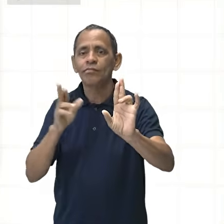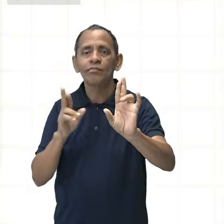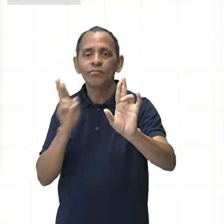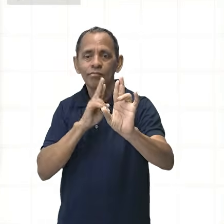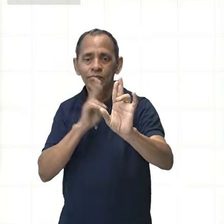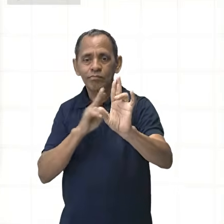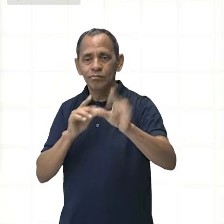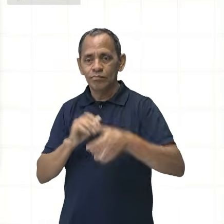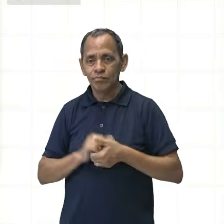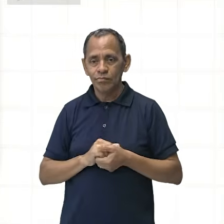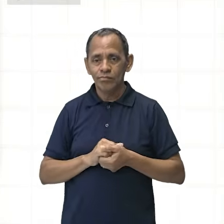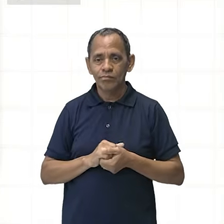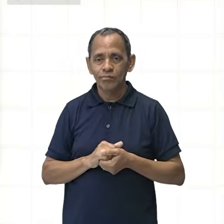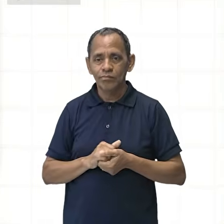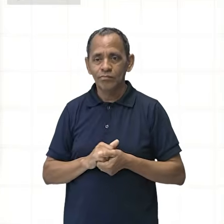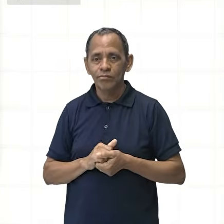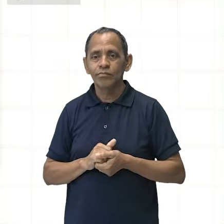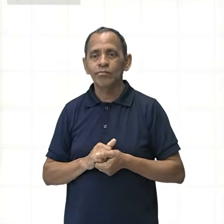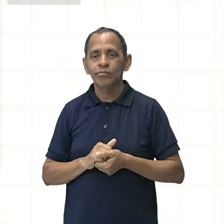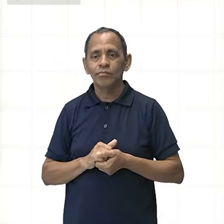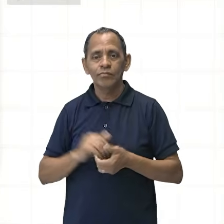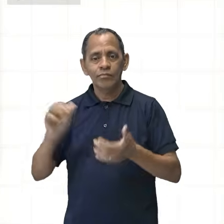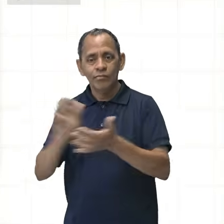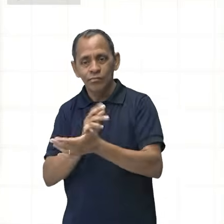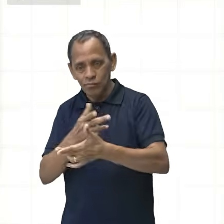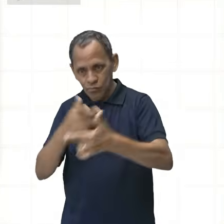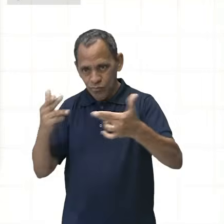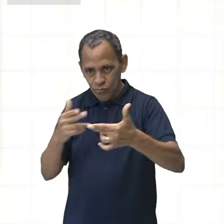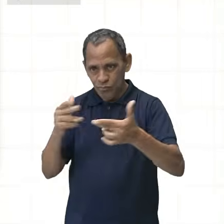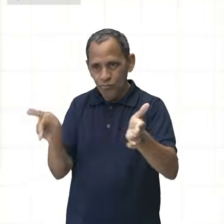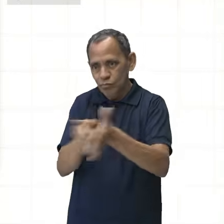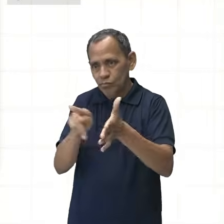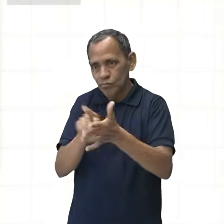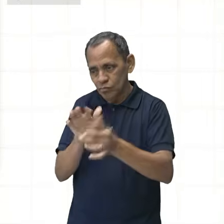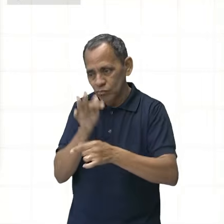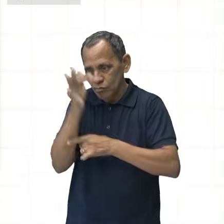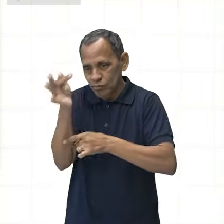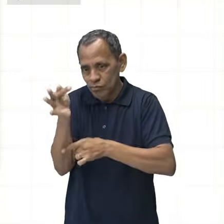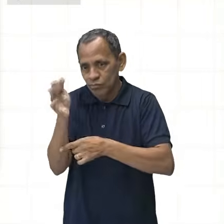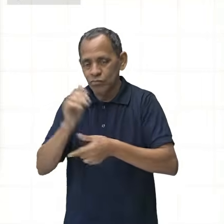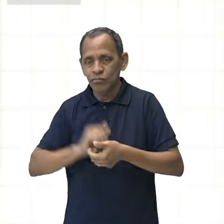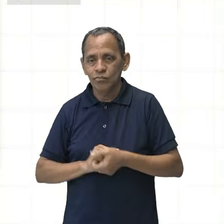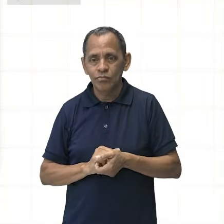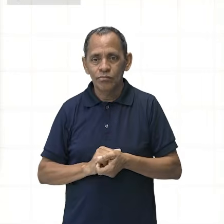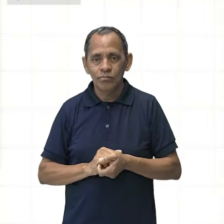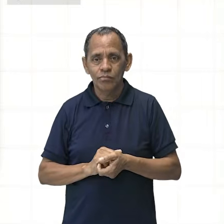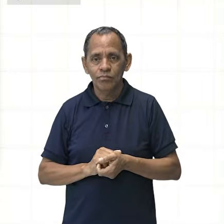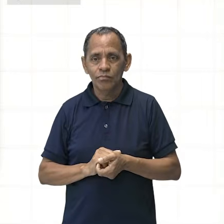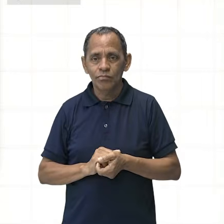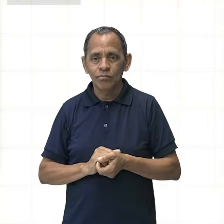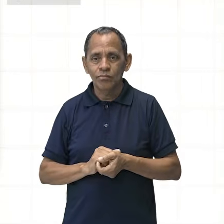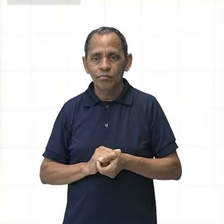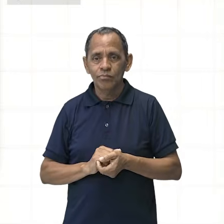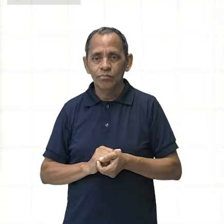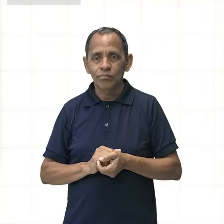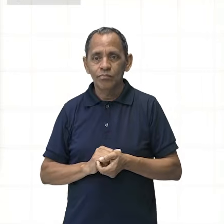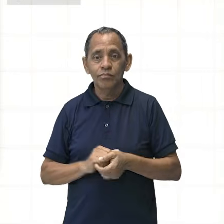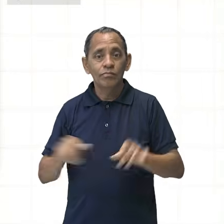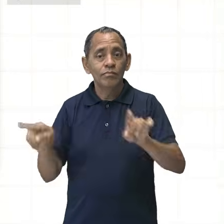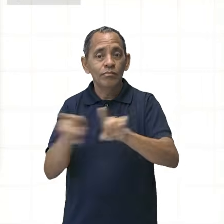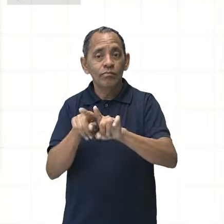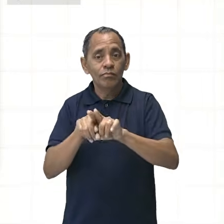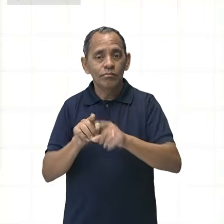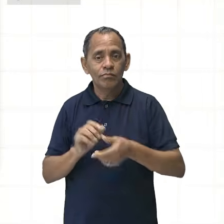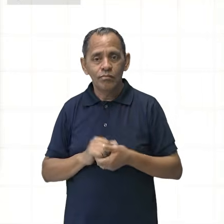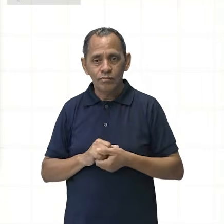tornou um dos principais representantes do futurismo russo. Quando se fala de futurismo, é alguma